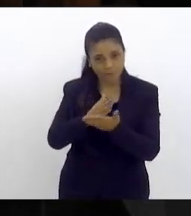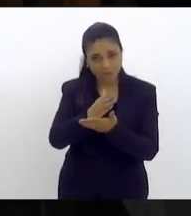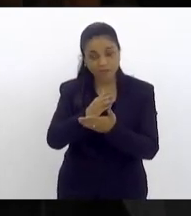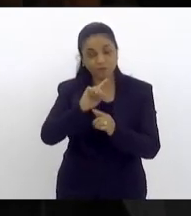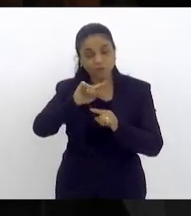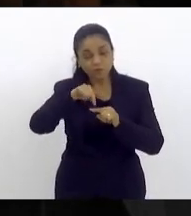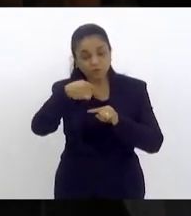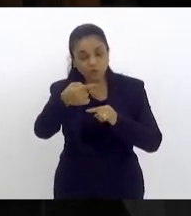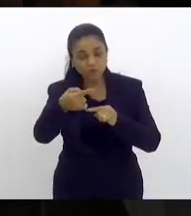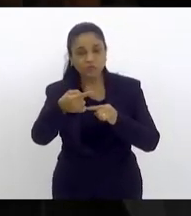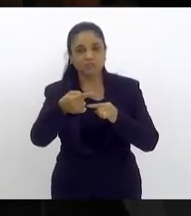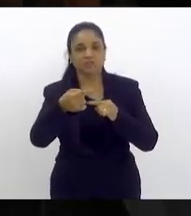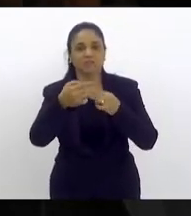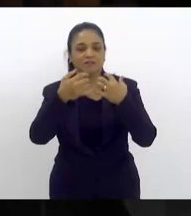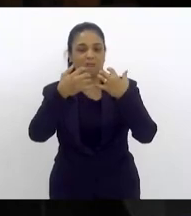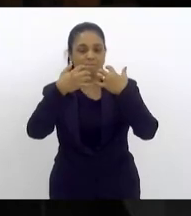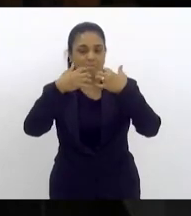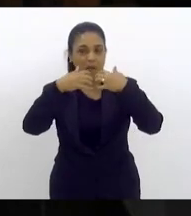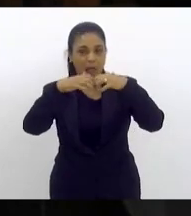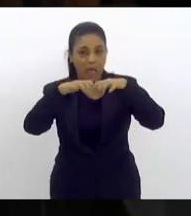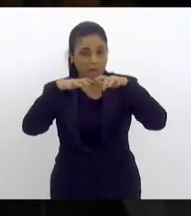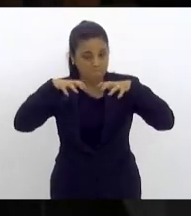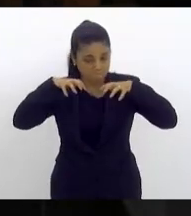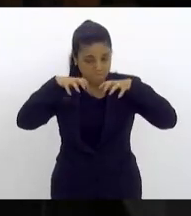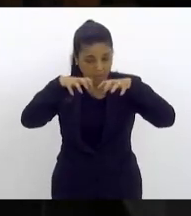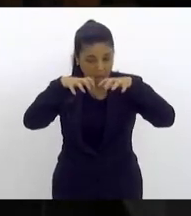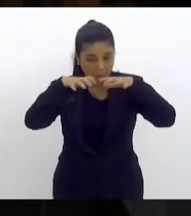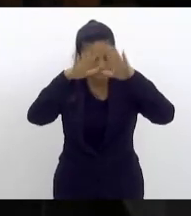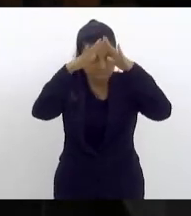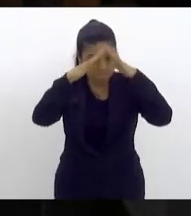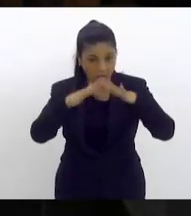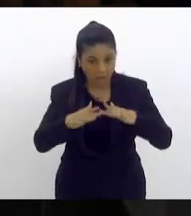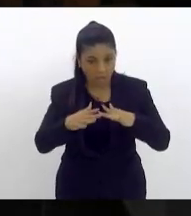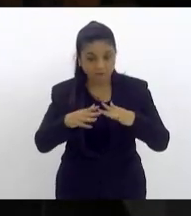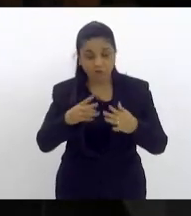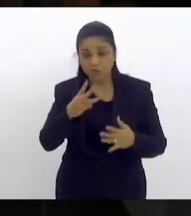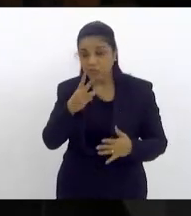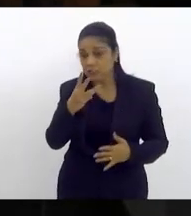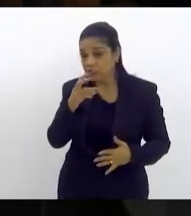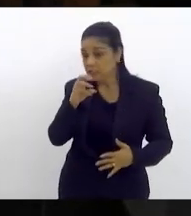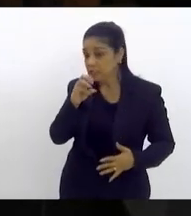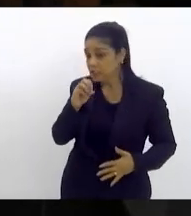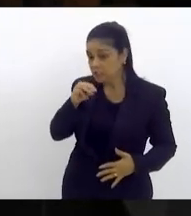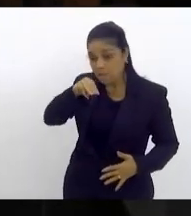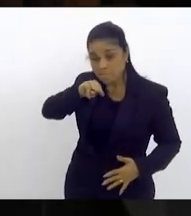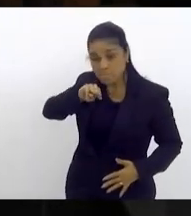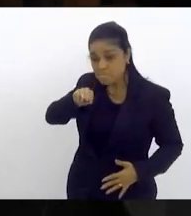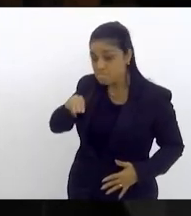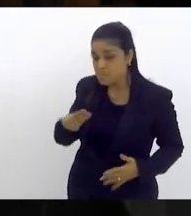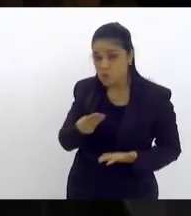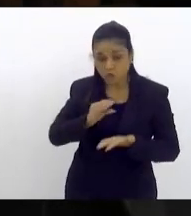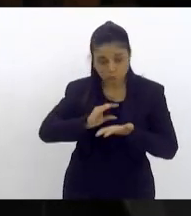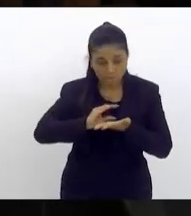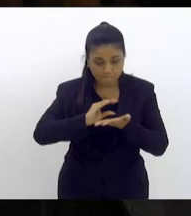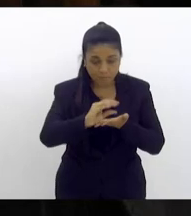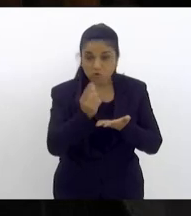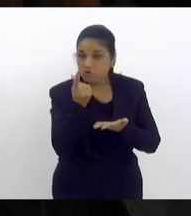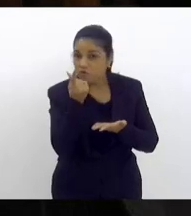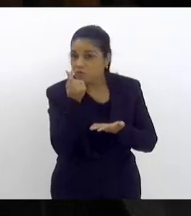essa casa entrou em sessão extraordinária e Deus aportou 30 milhões de reais Cash em dinheiro vivo